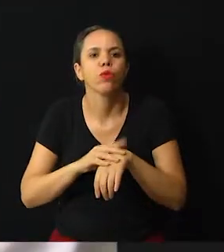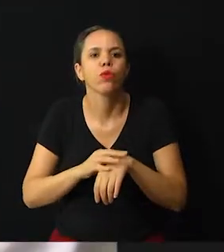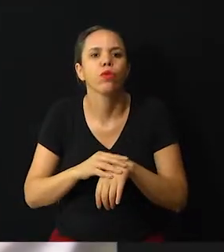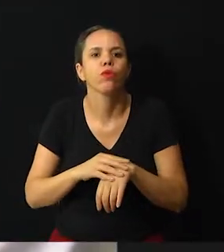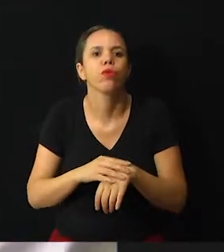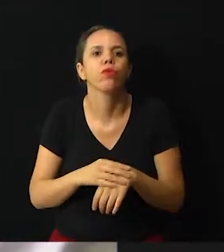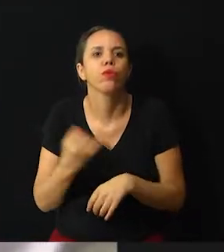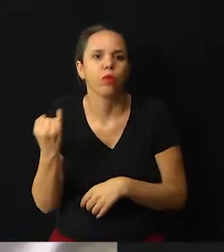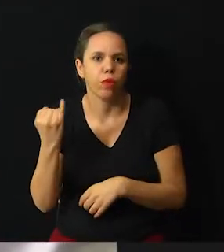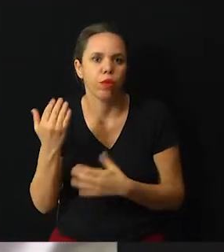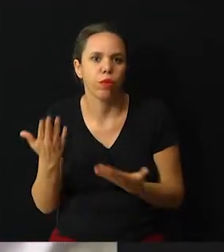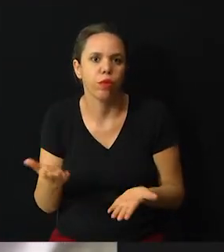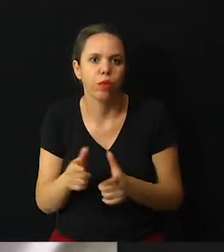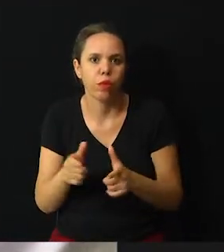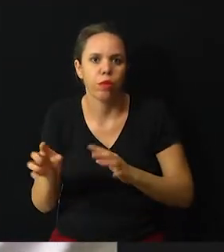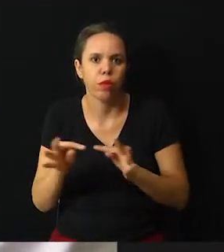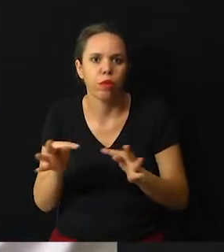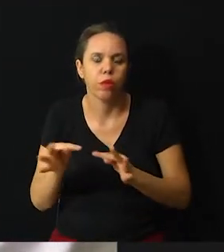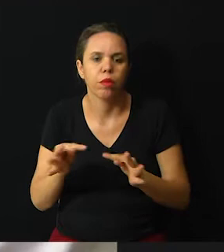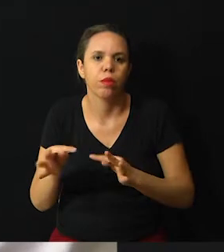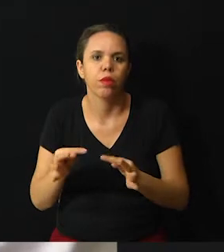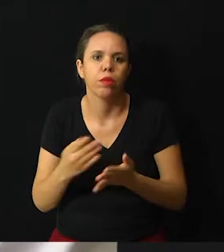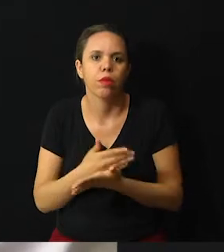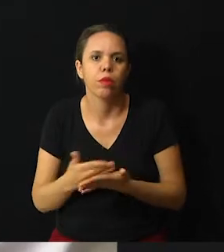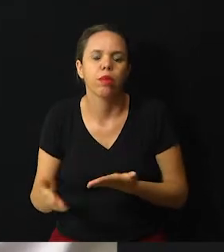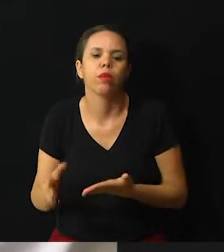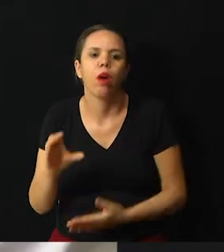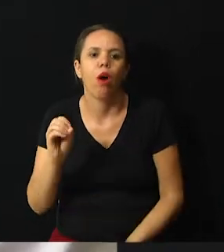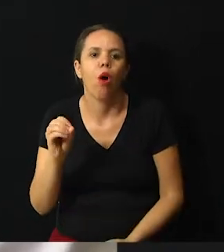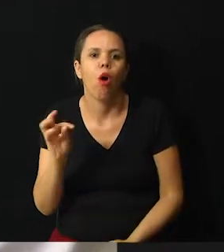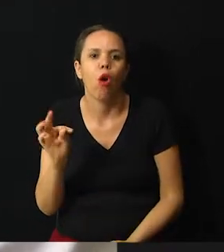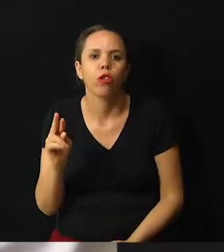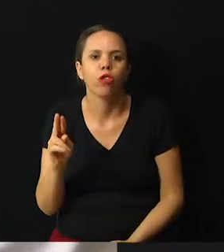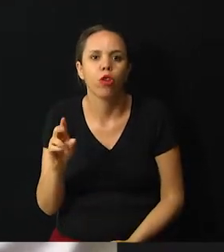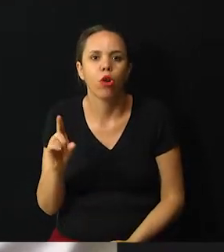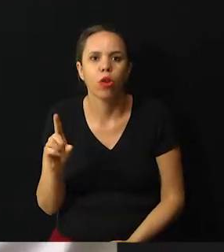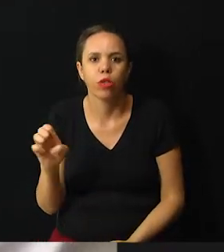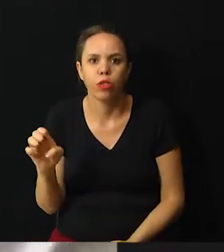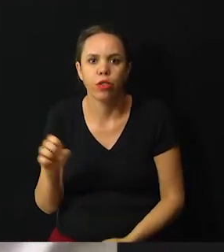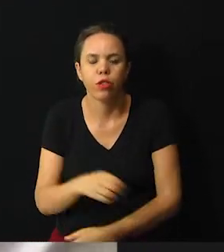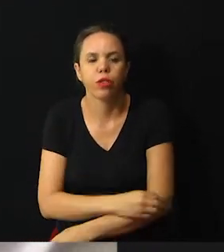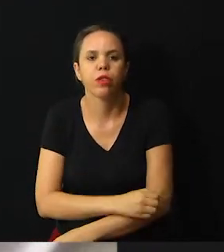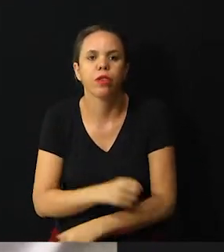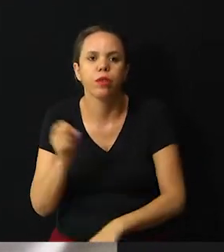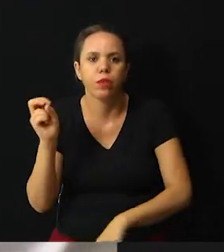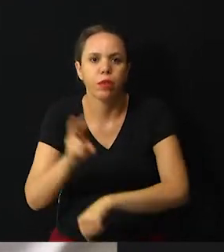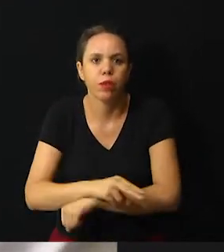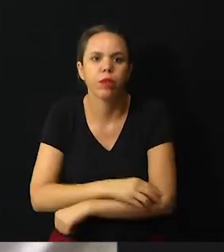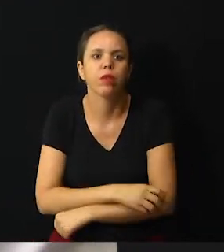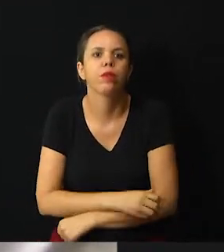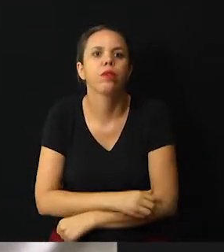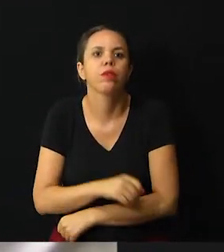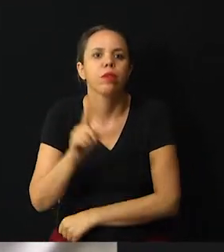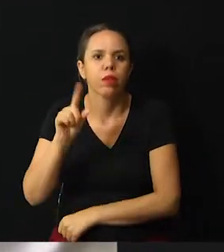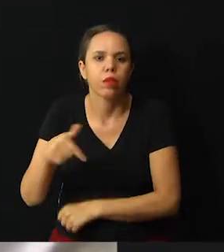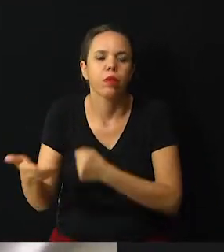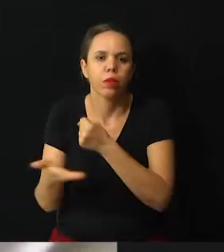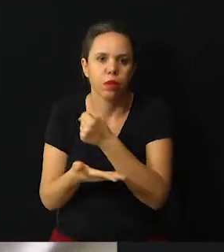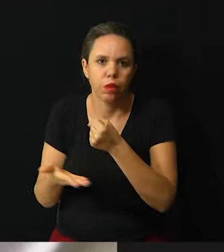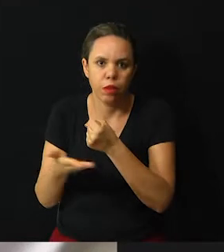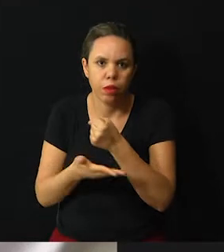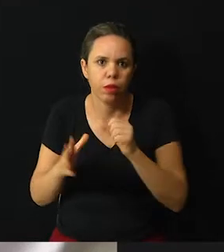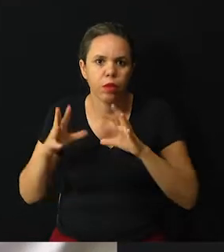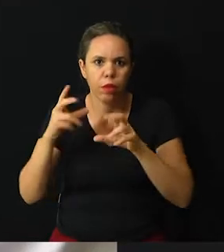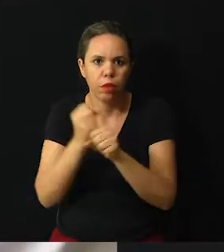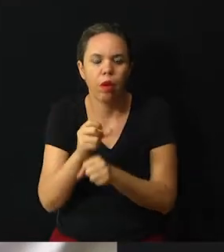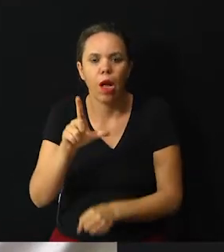doença inflamatória importante, o grande tratamento no início é o corticoide. O corticoide melhora muito a inflamação, né? Então, o corticoide é uma base do